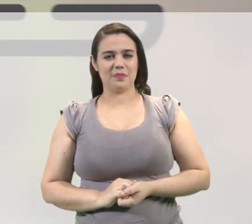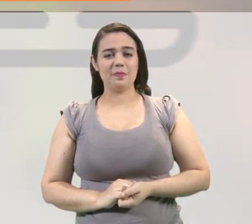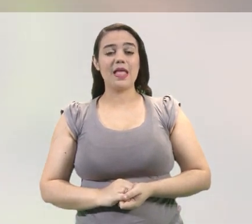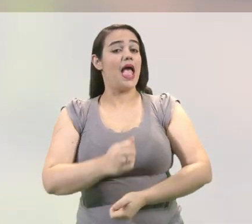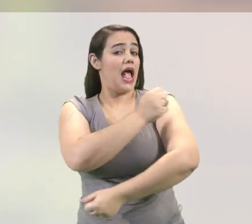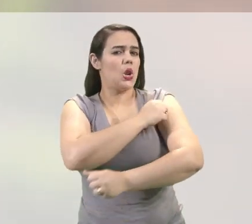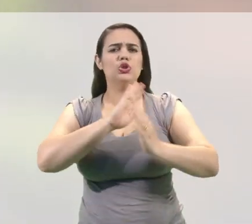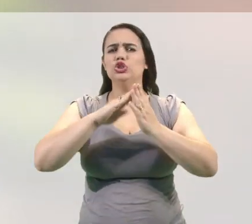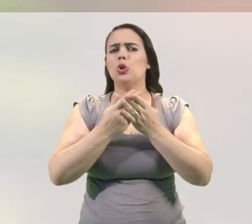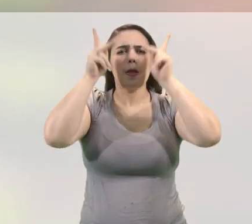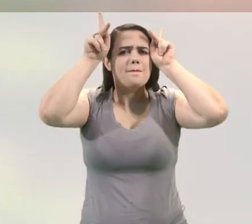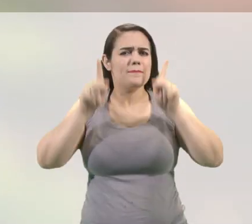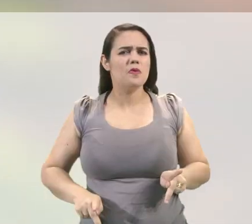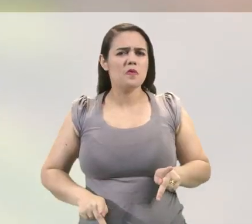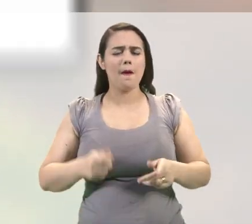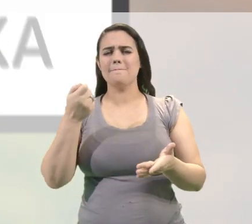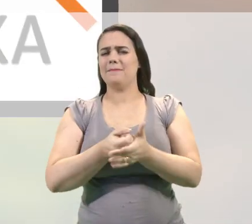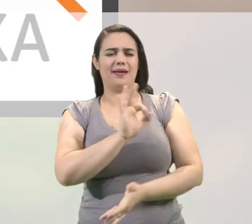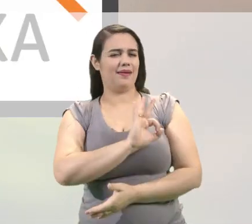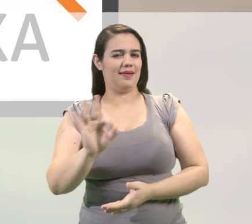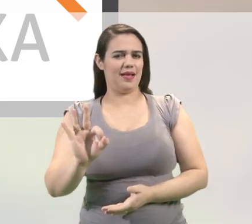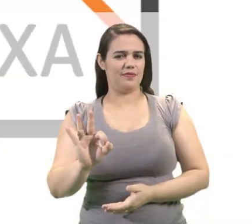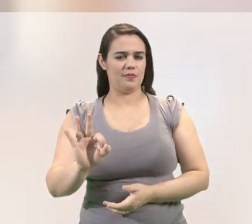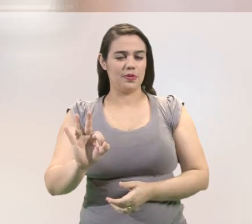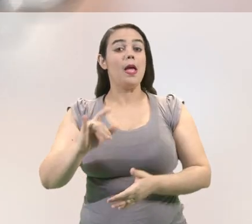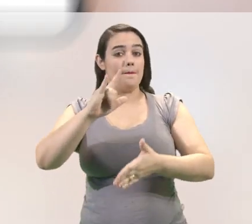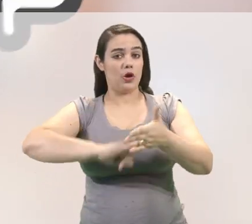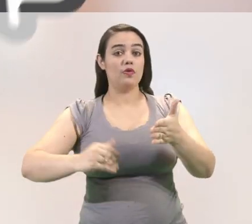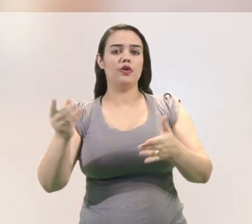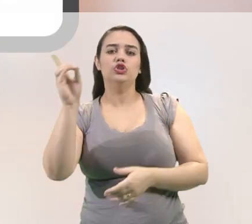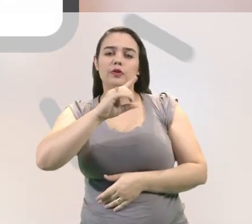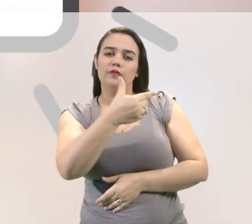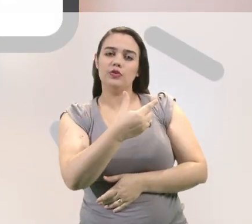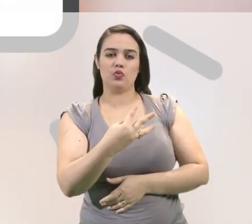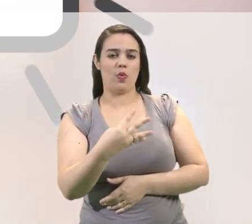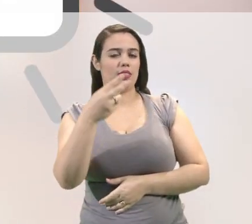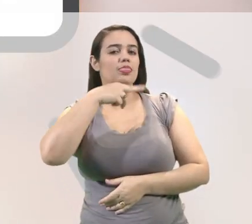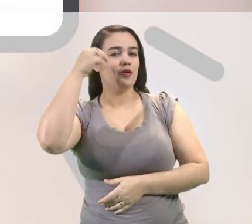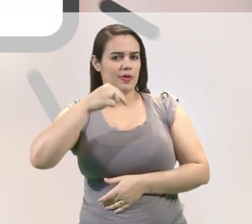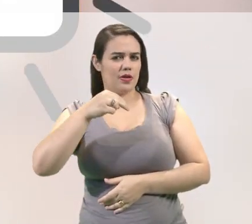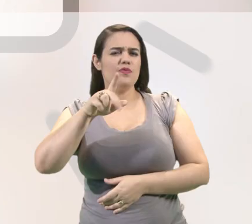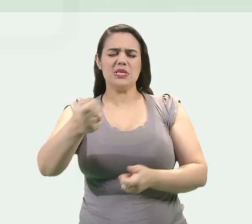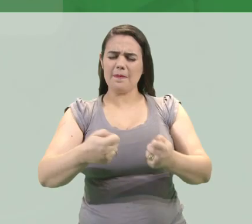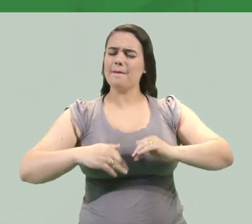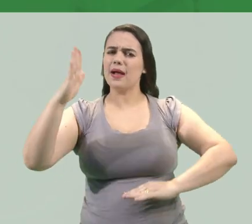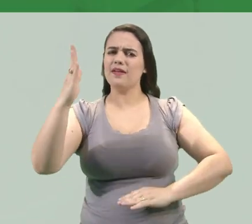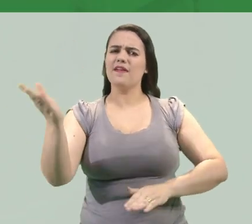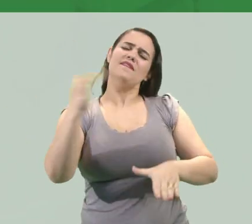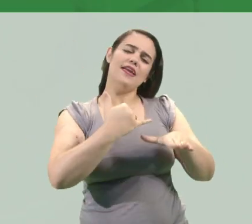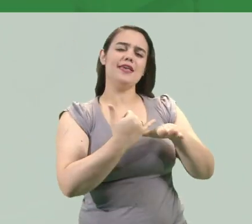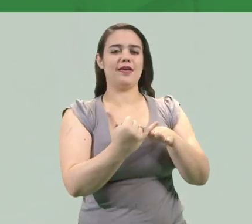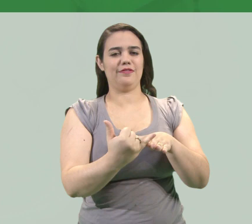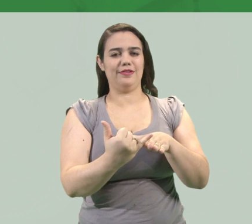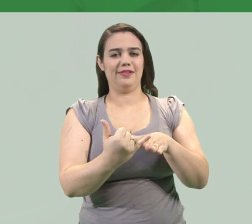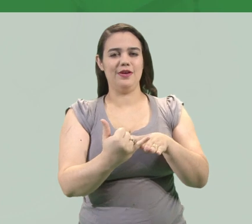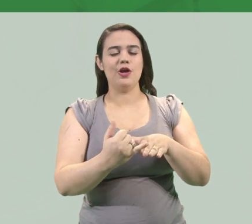www.ifms.edu.br/exame. Estudantes de escolas públicas não pagam. A prova será dia 24 de novembro. Seja mais,